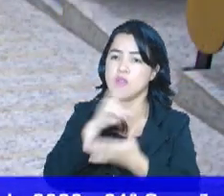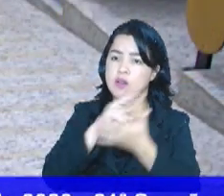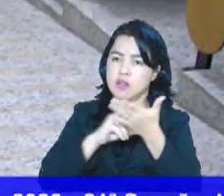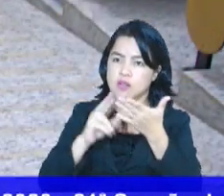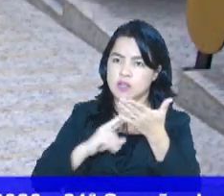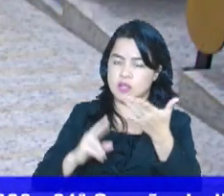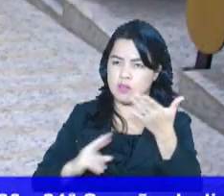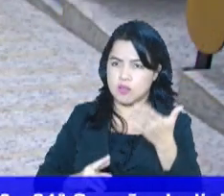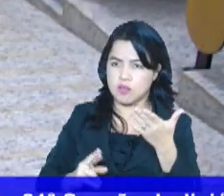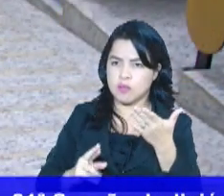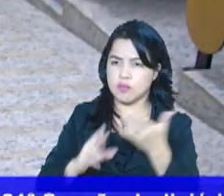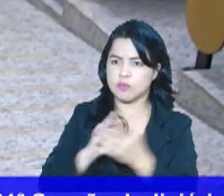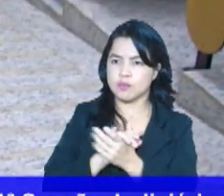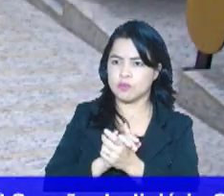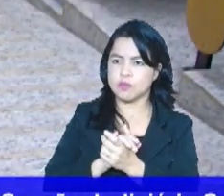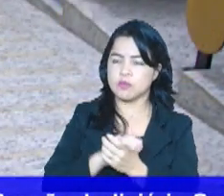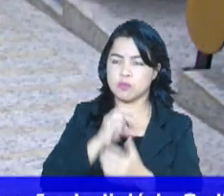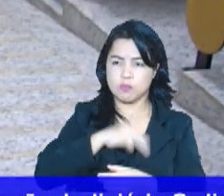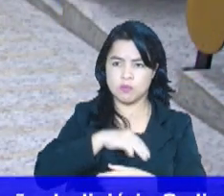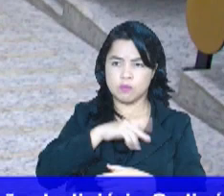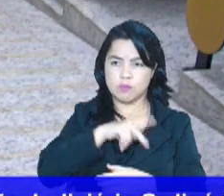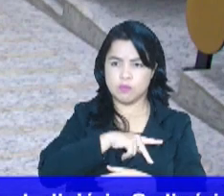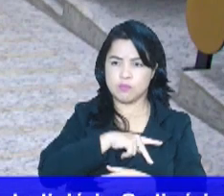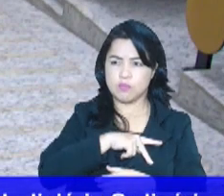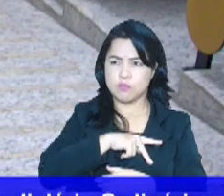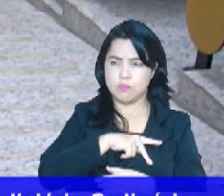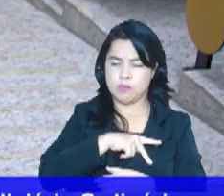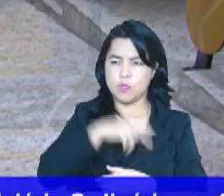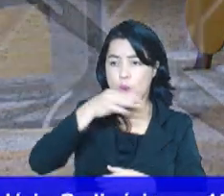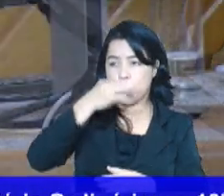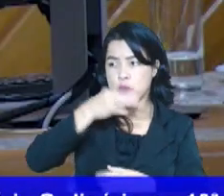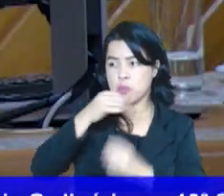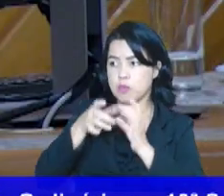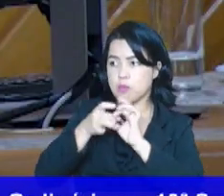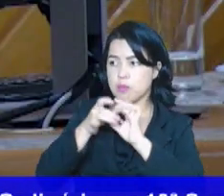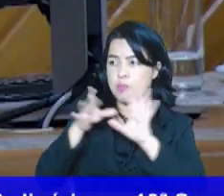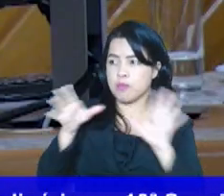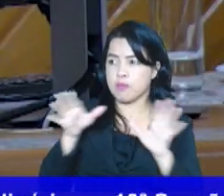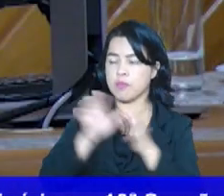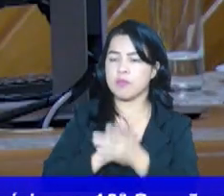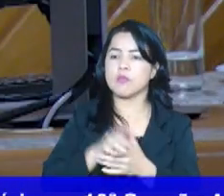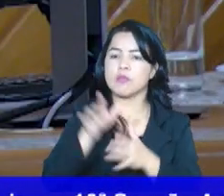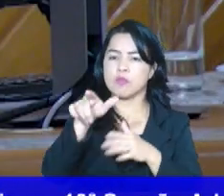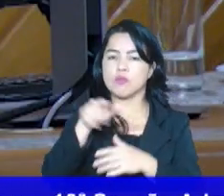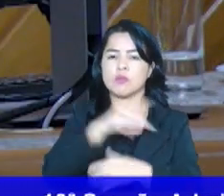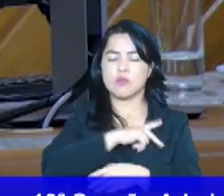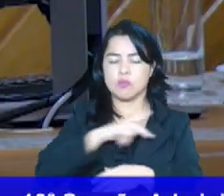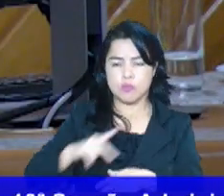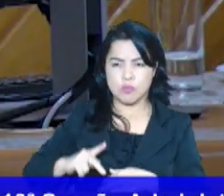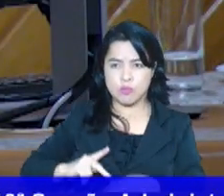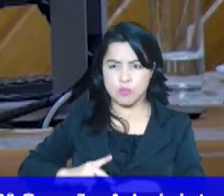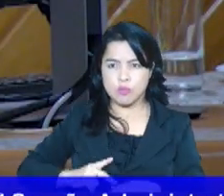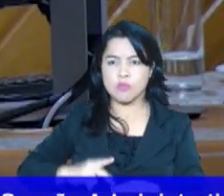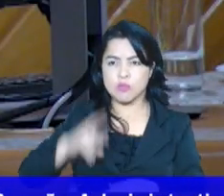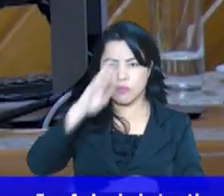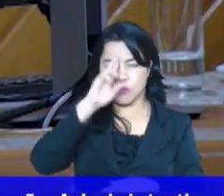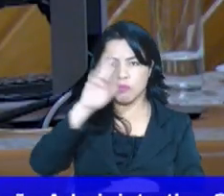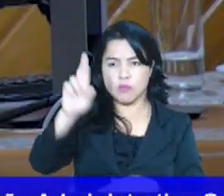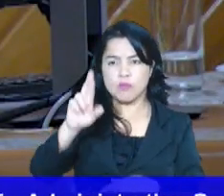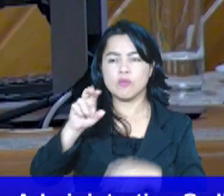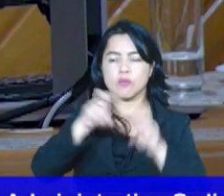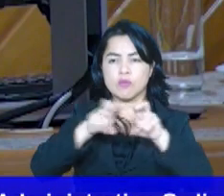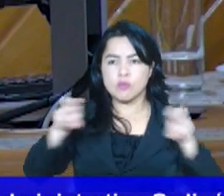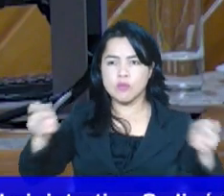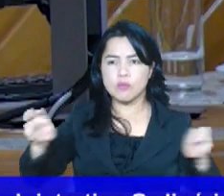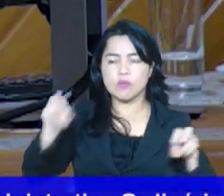há sustentação oral, né? O Ministério Público, com a palavra. Excelentíssimo presidente, excelentíssimo relator, excelentíssimos julgadores,